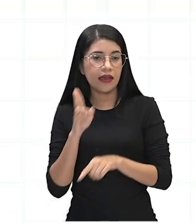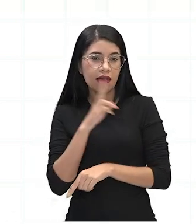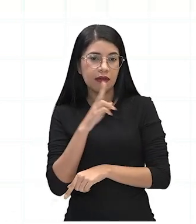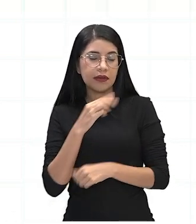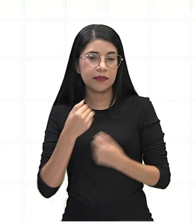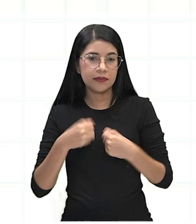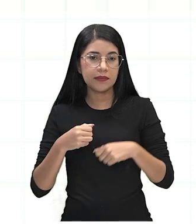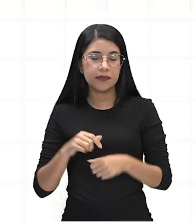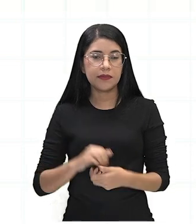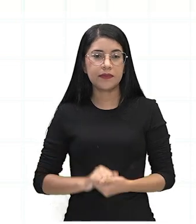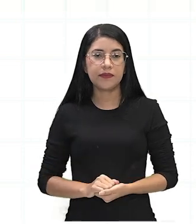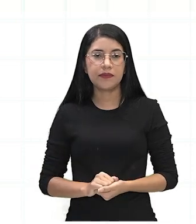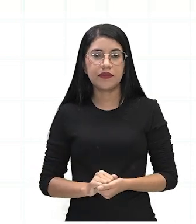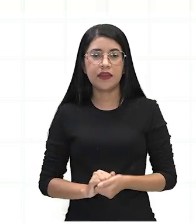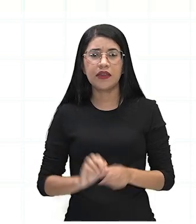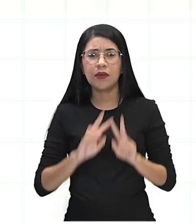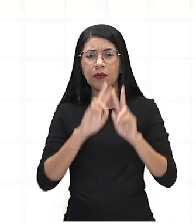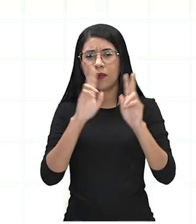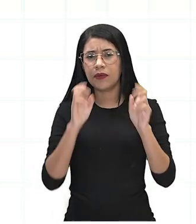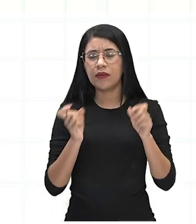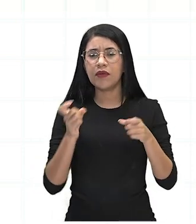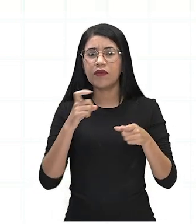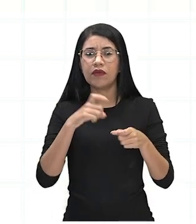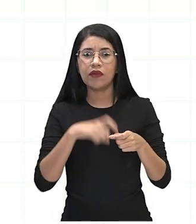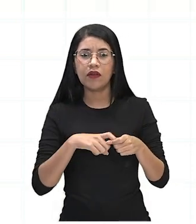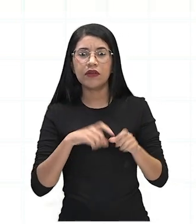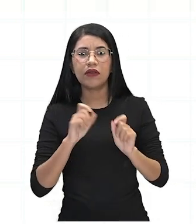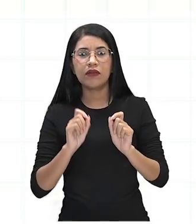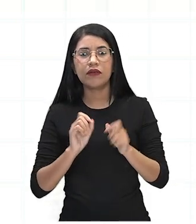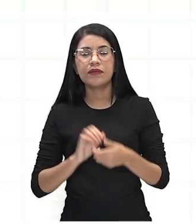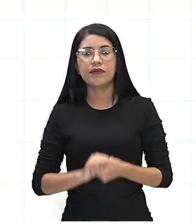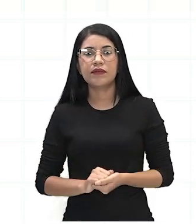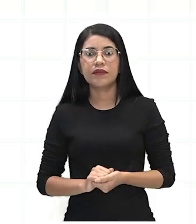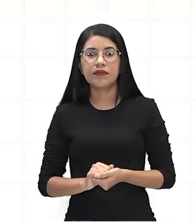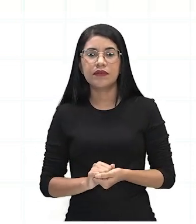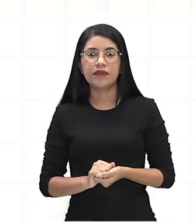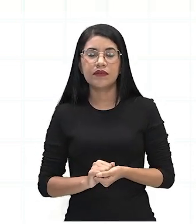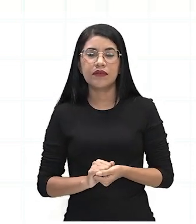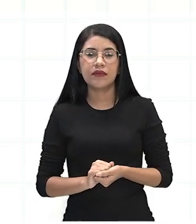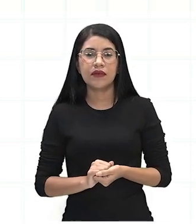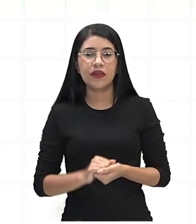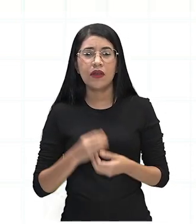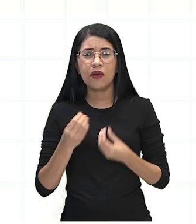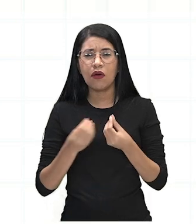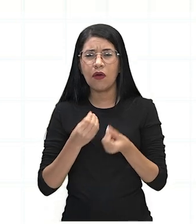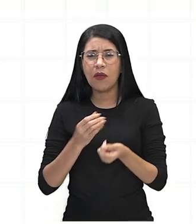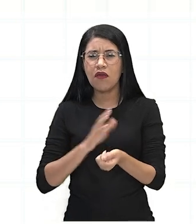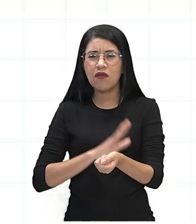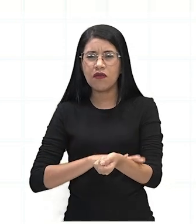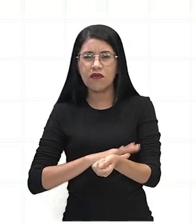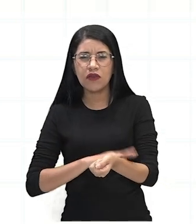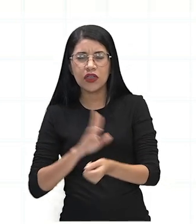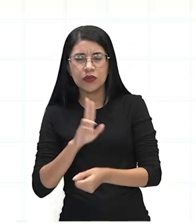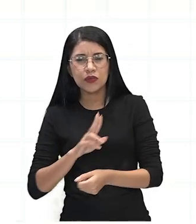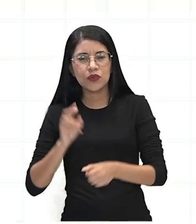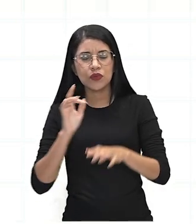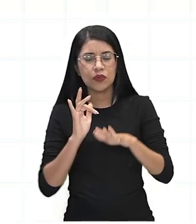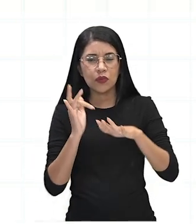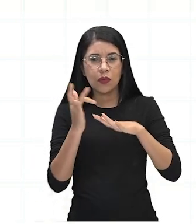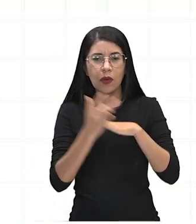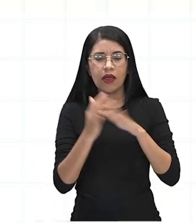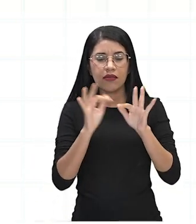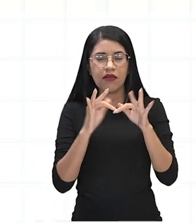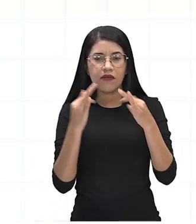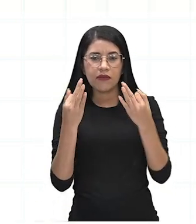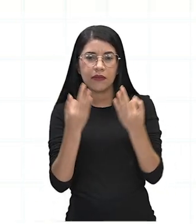Então, qual é o assunto mesmo? Voltando lá para tudo, seria os impactos do vício das mídias sociais nas